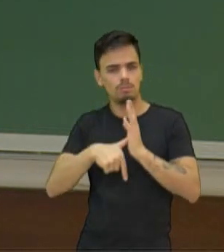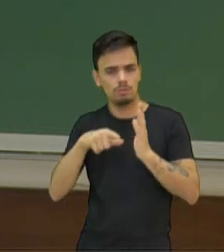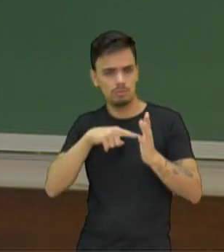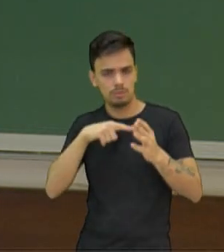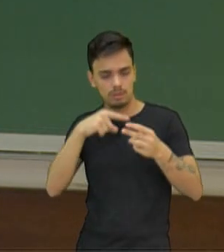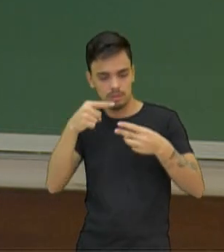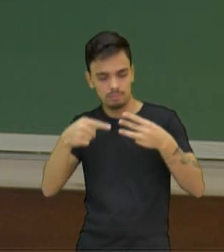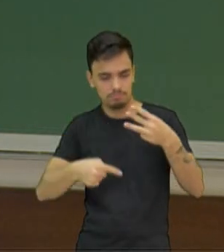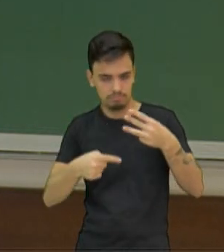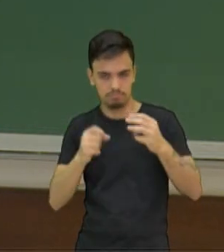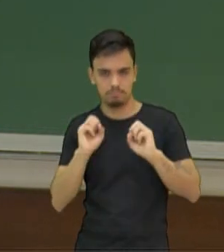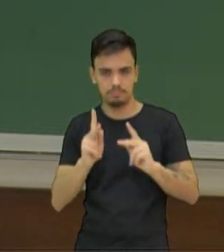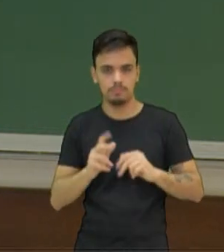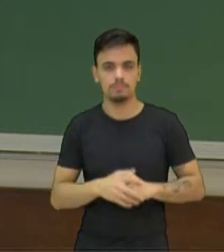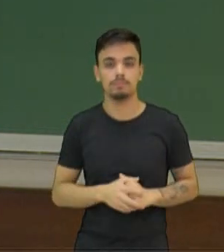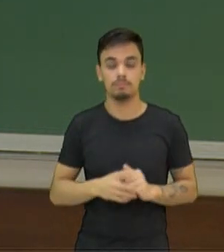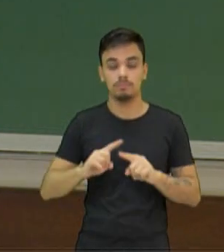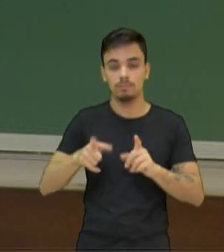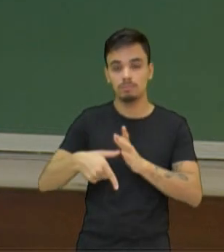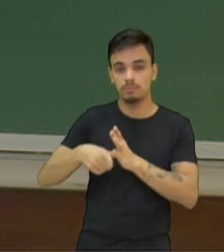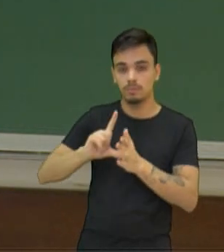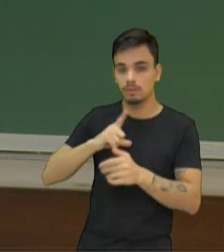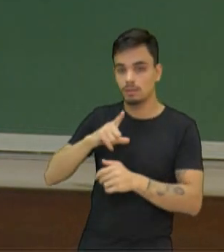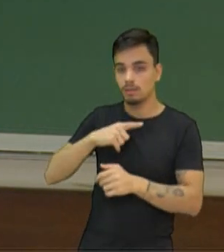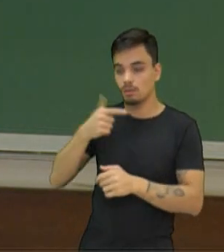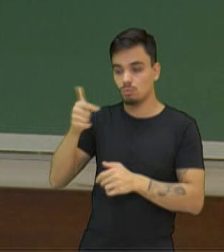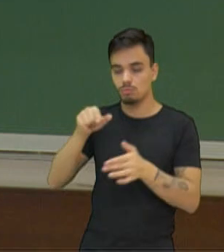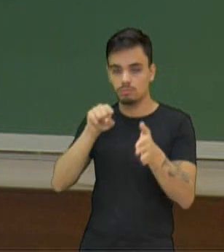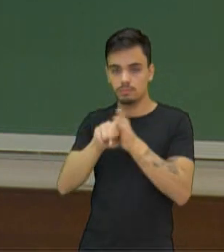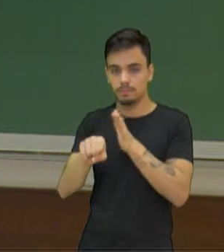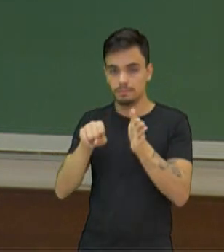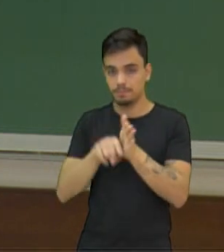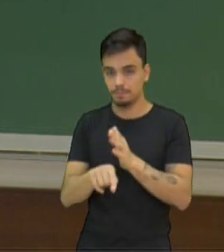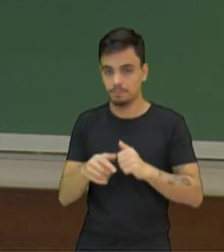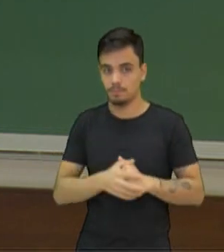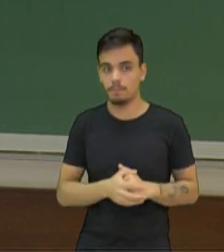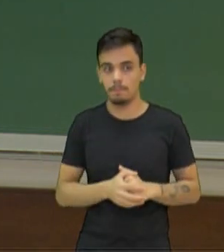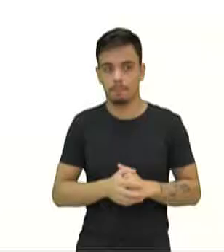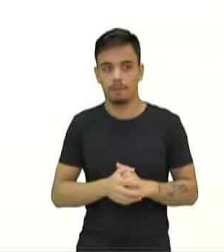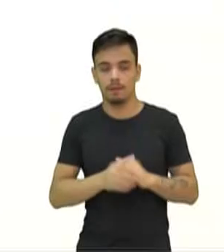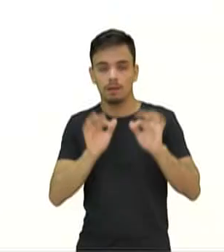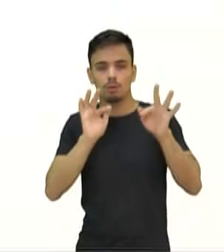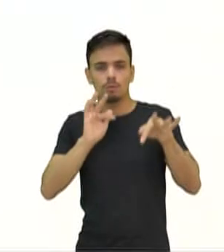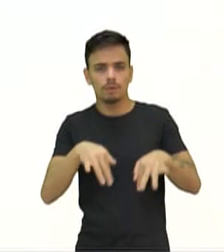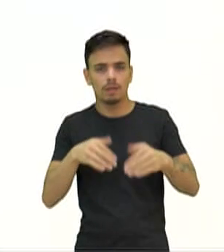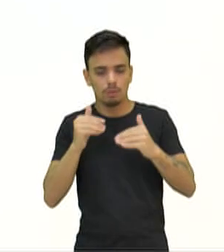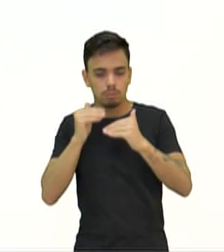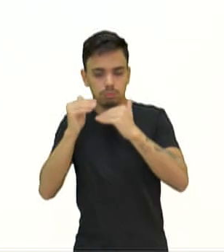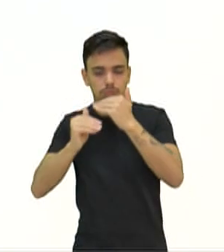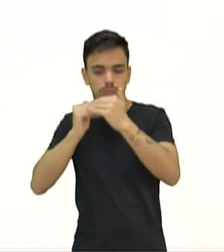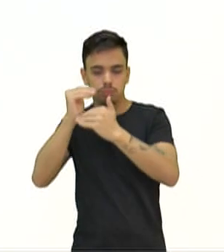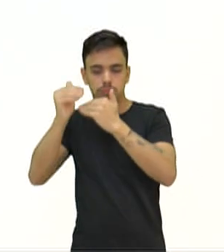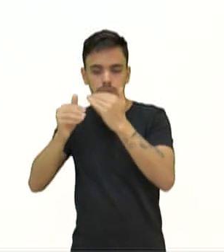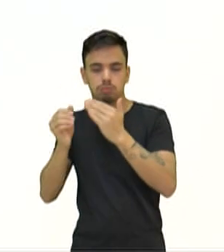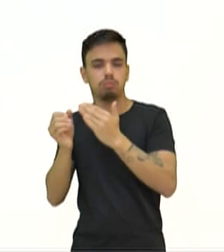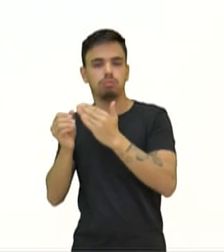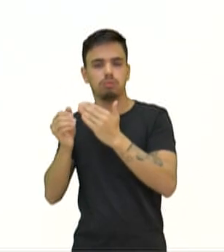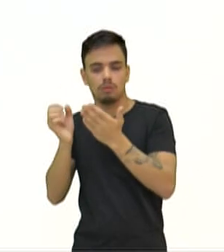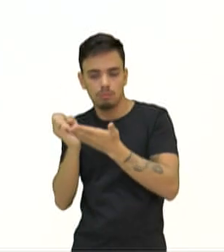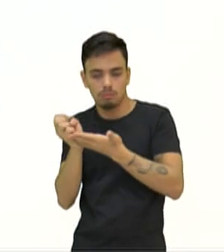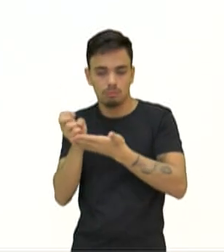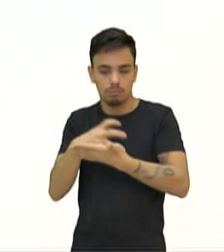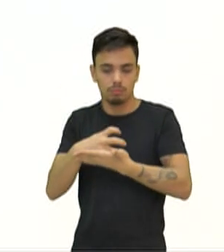gerar. Antes, porém, temos mais um quiz. No final do processo de desenvolvimento